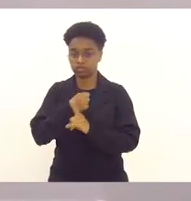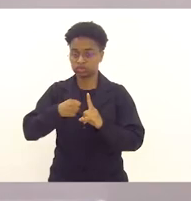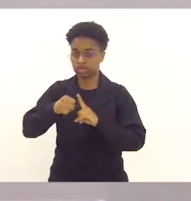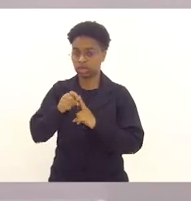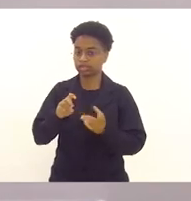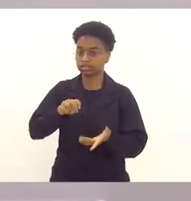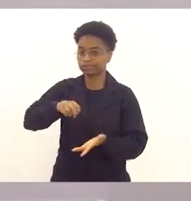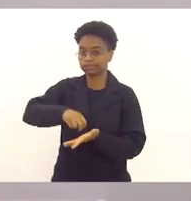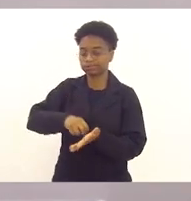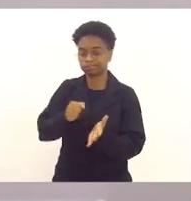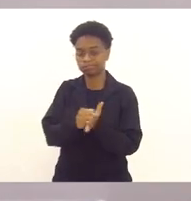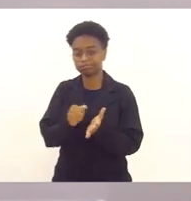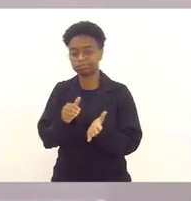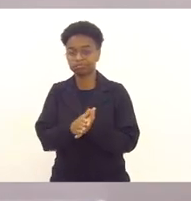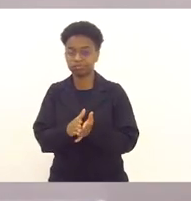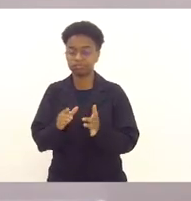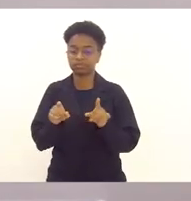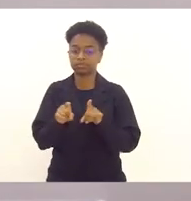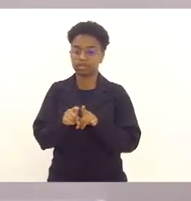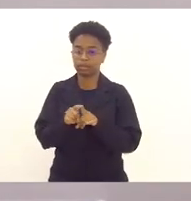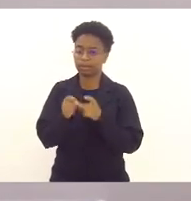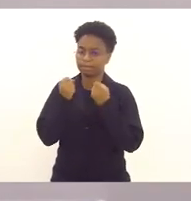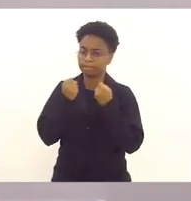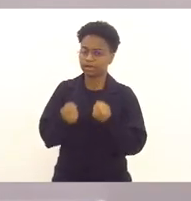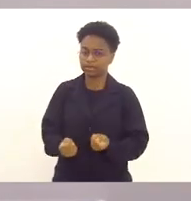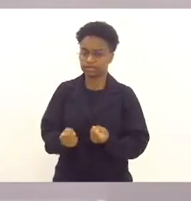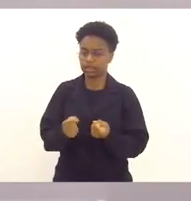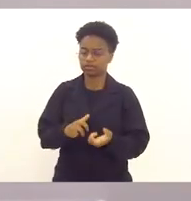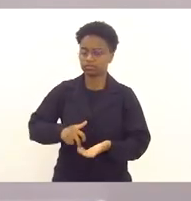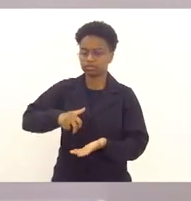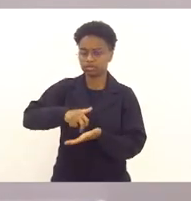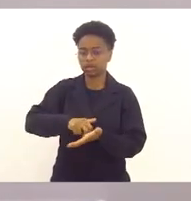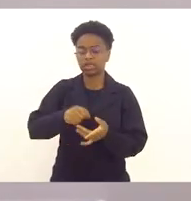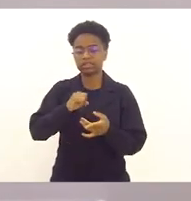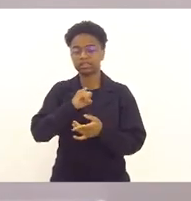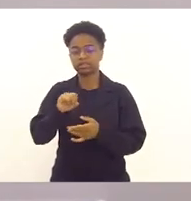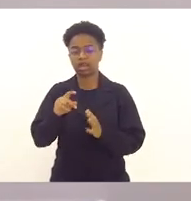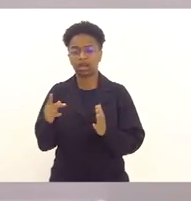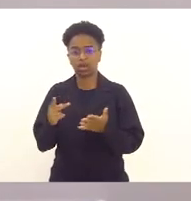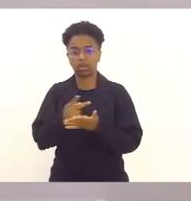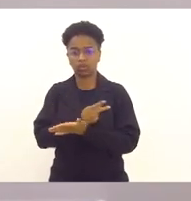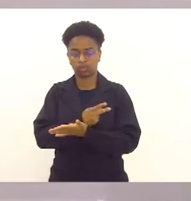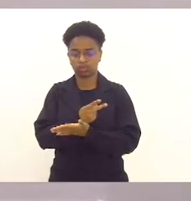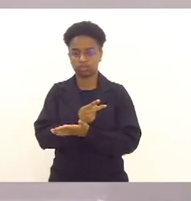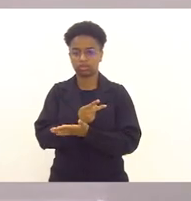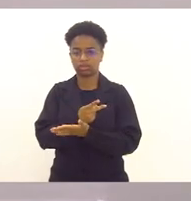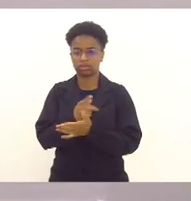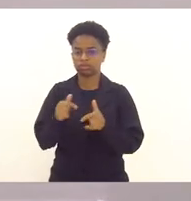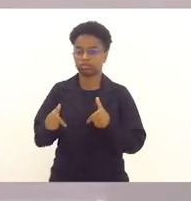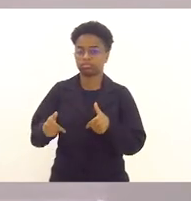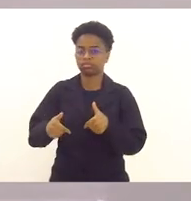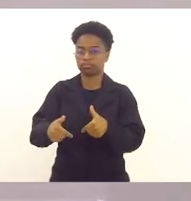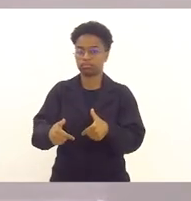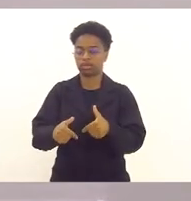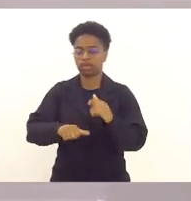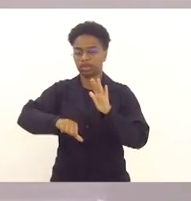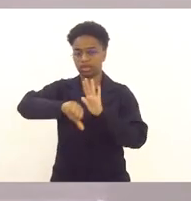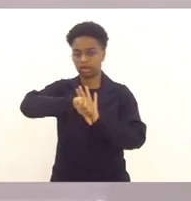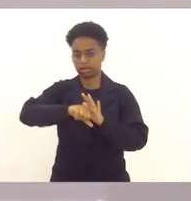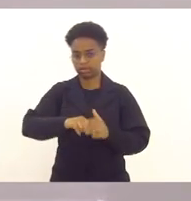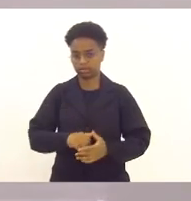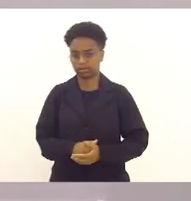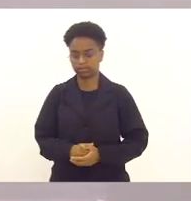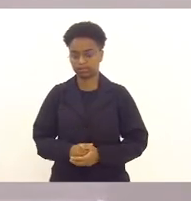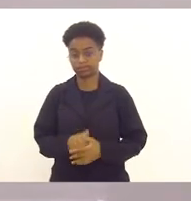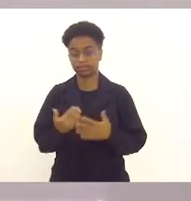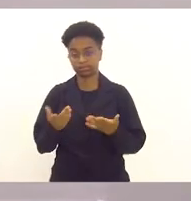elas são punidas de maneira muito pesada quando cometem aí um tipo de ato ilegal então a gente